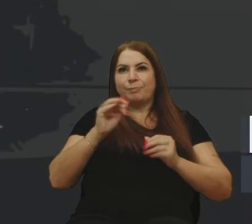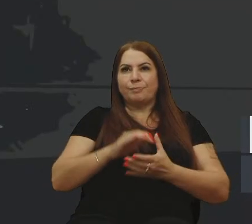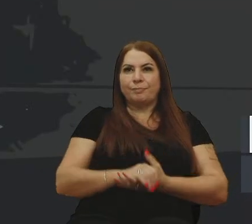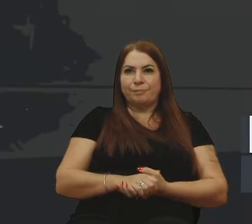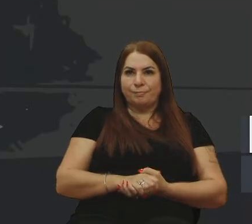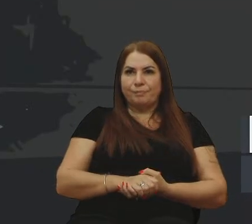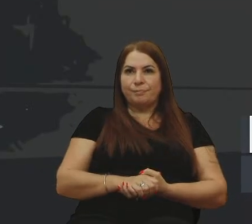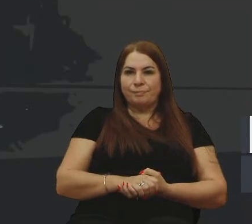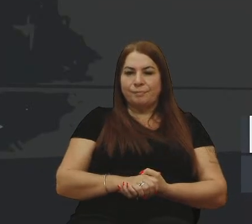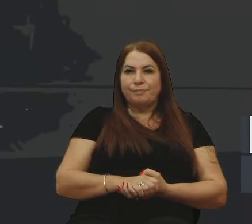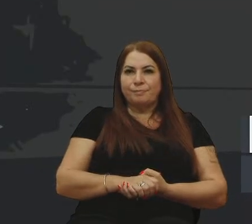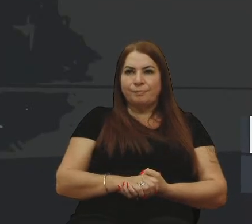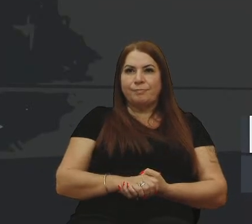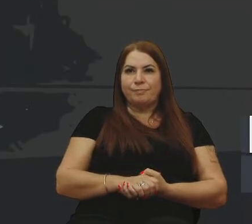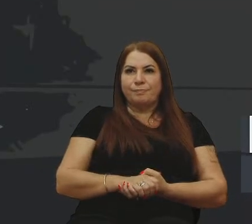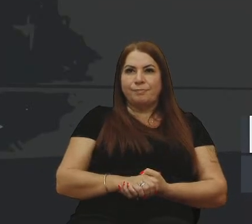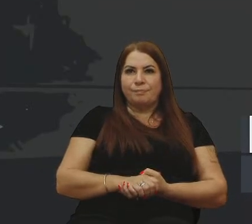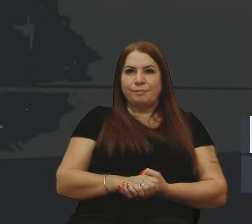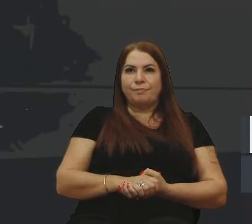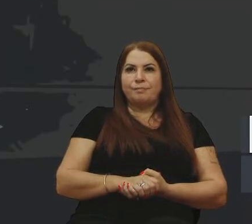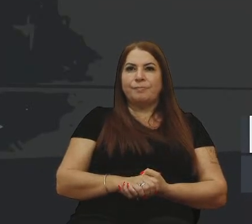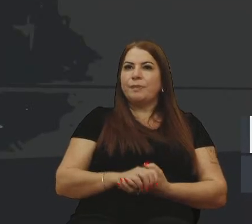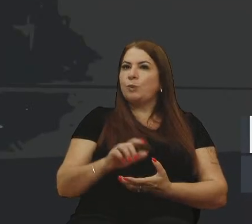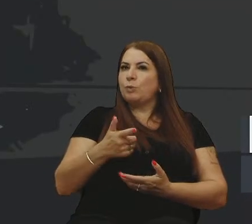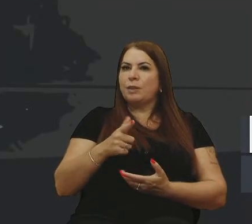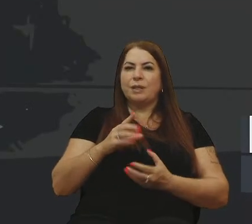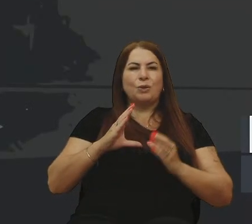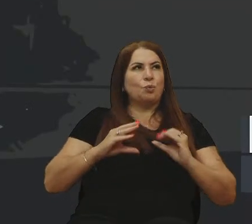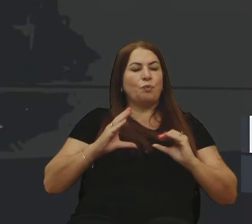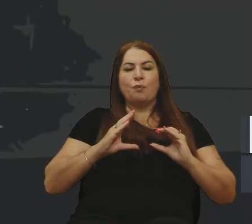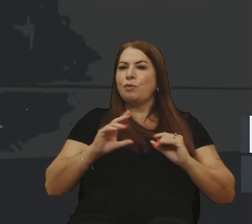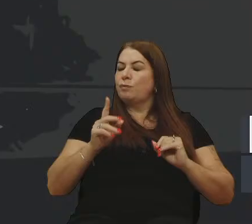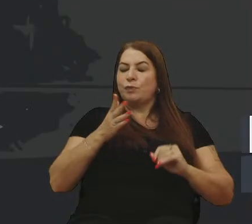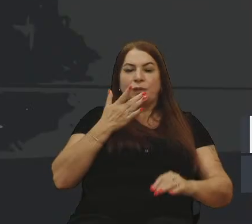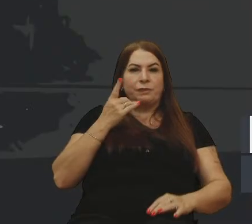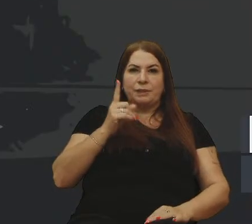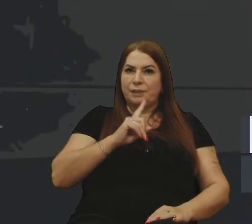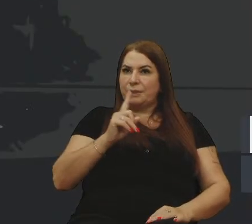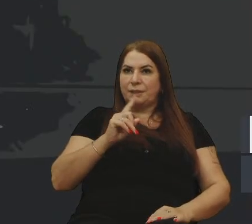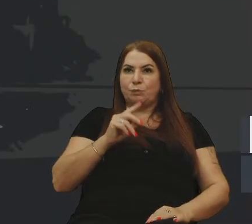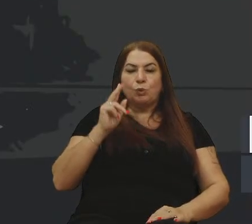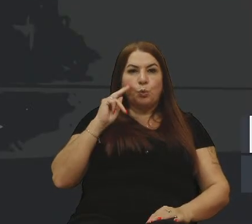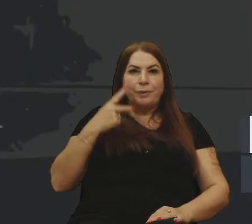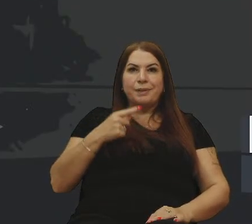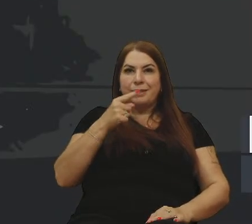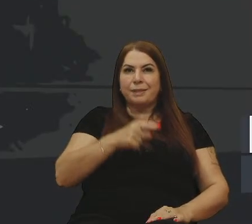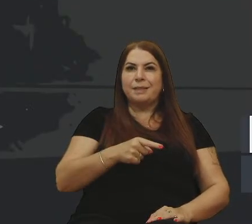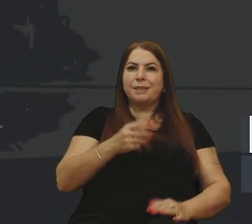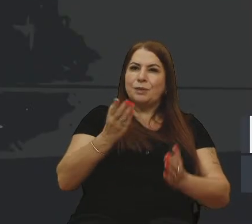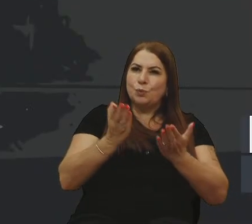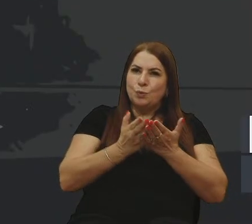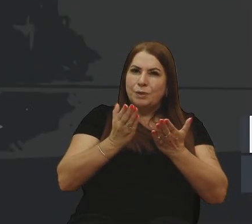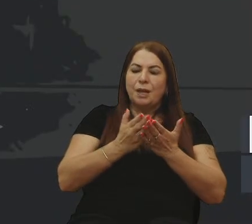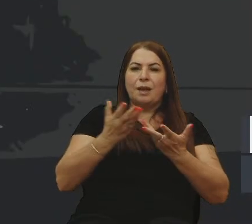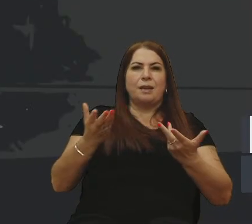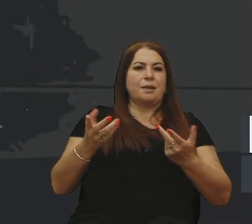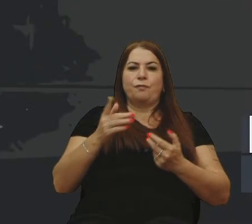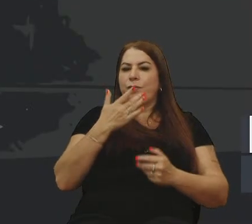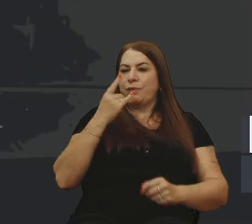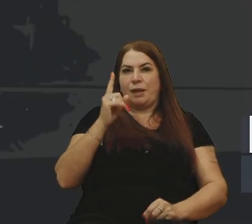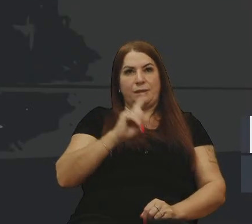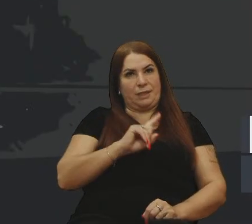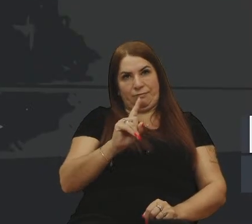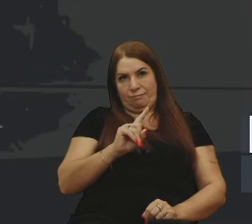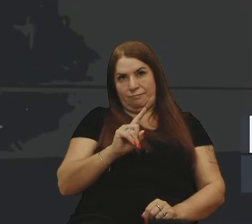checkpoints. Desafio gera desconforto, gente. Não foi fácil reconhecer isso, ter que estudar, Não foi fácil.